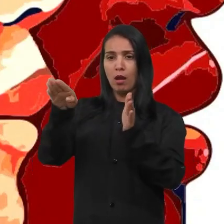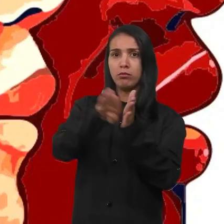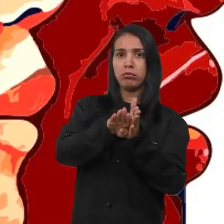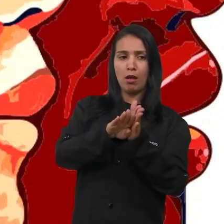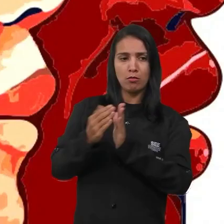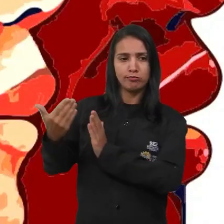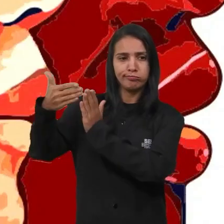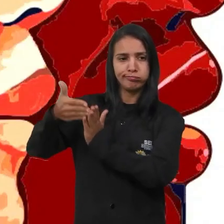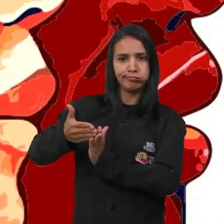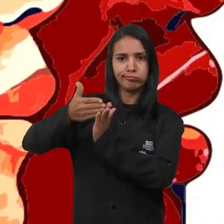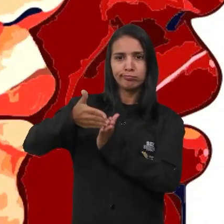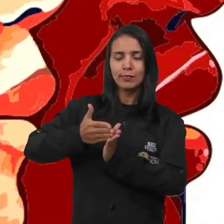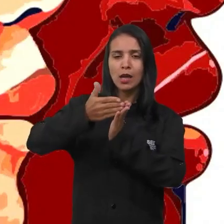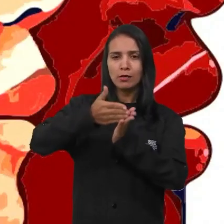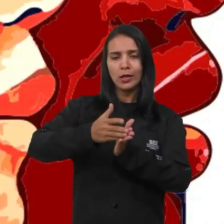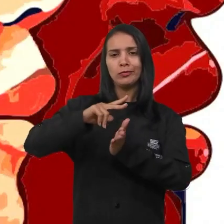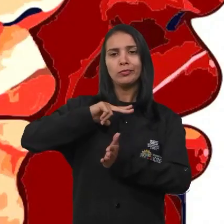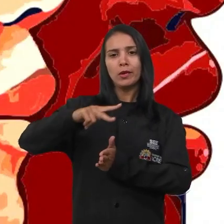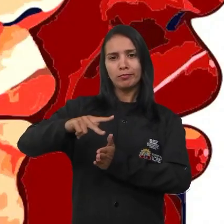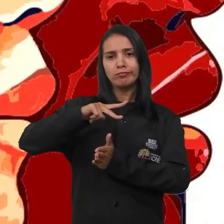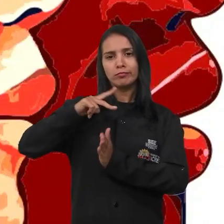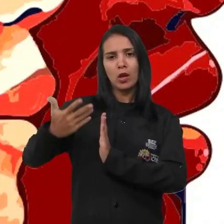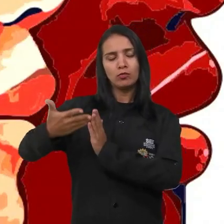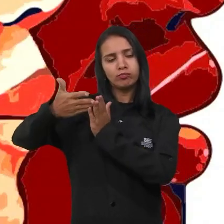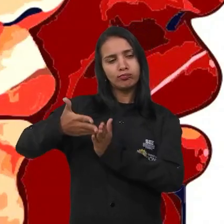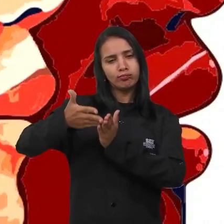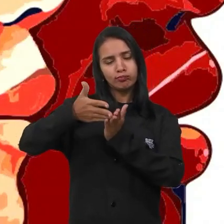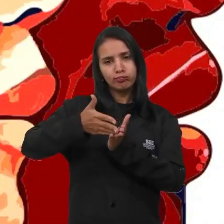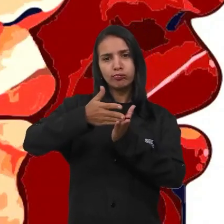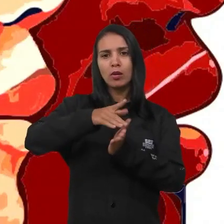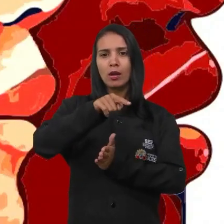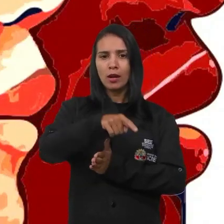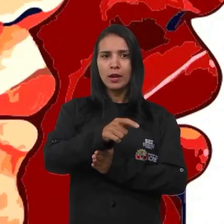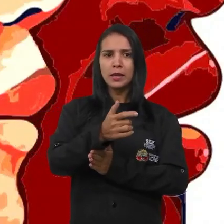aí com a chegada dos portugueses. Eu